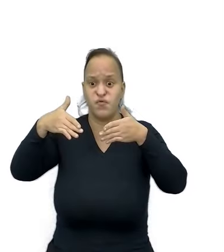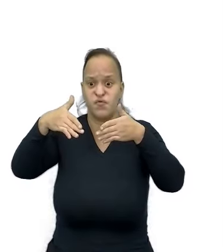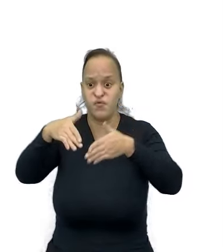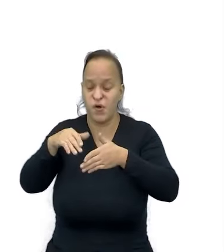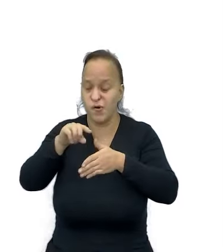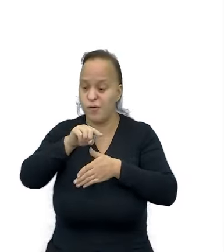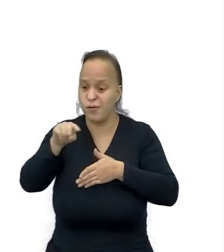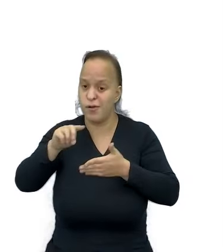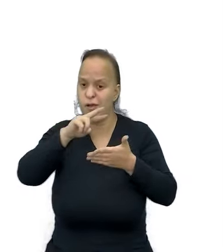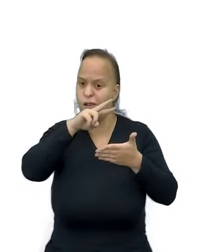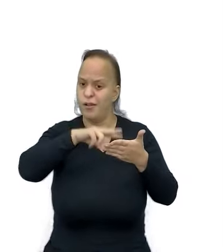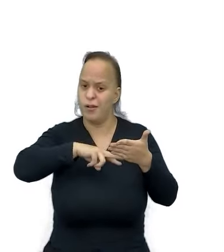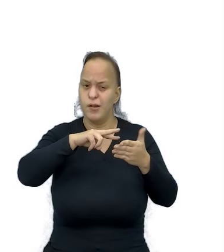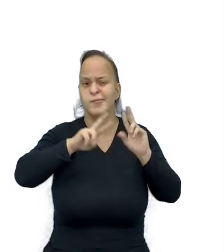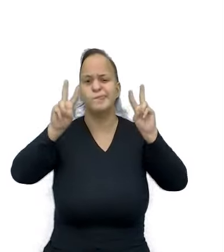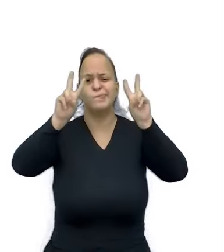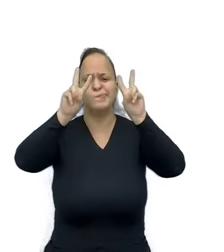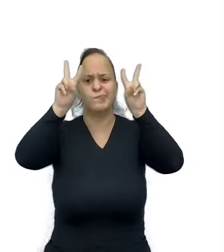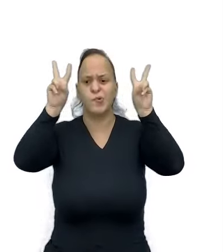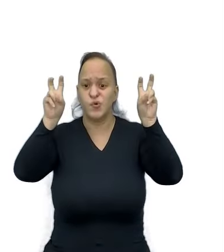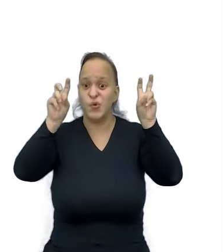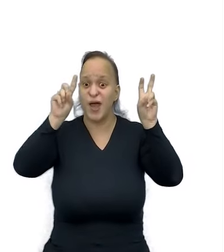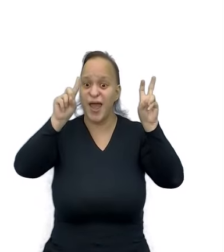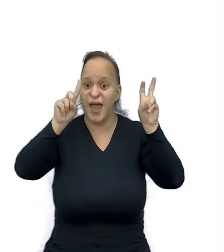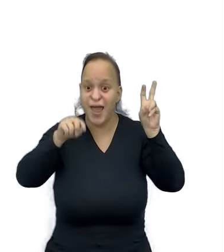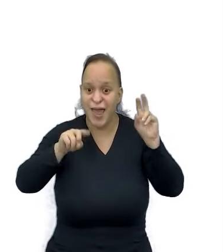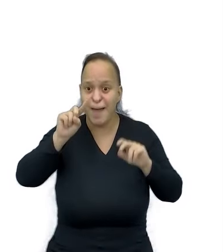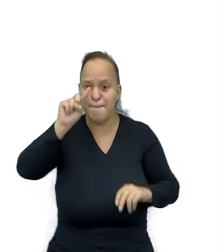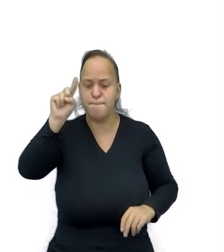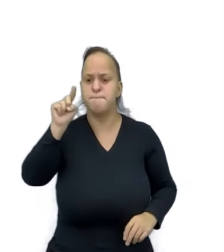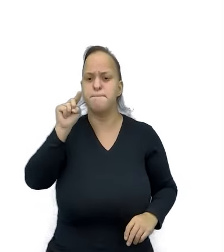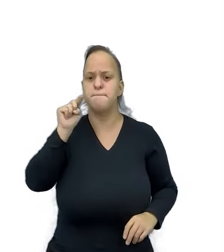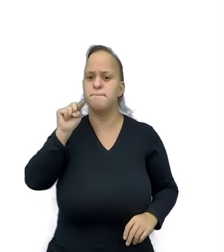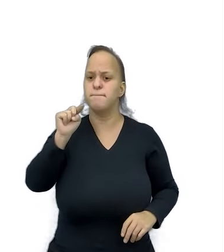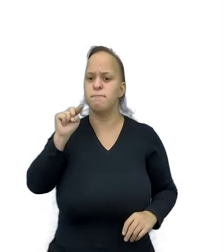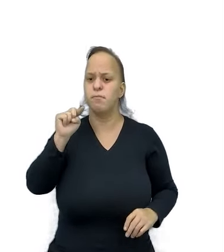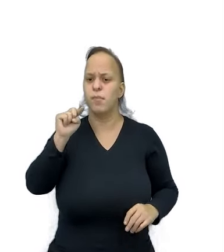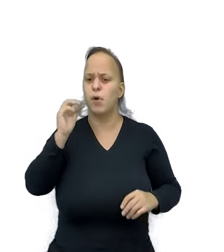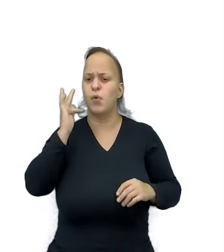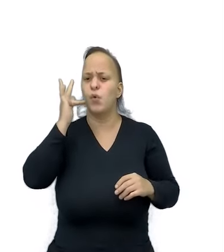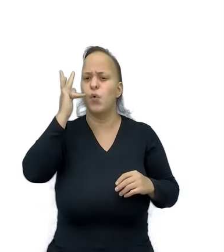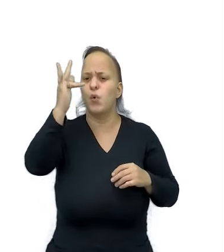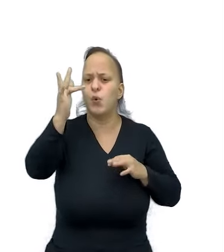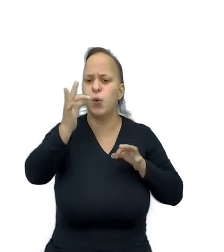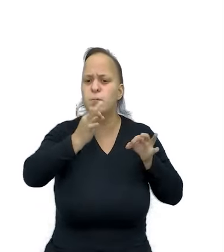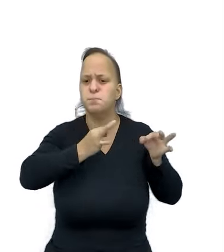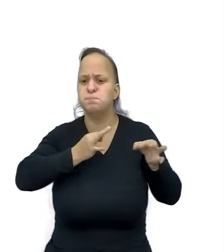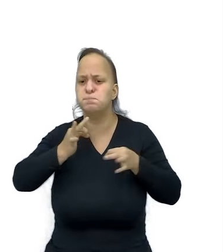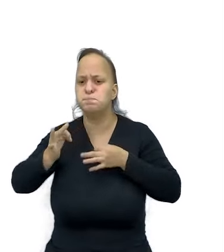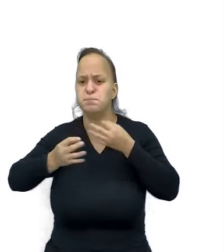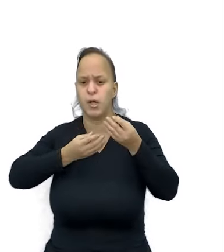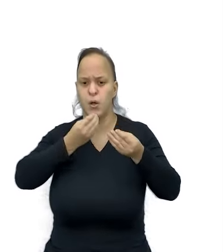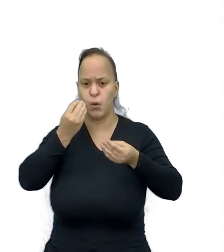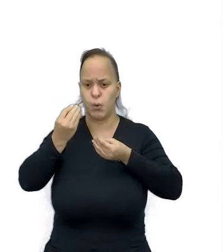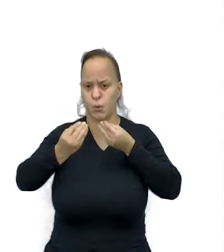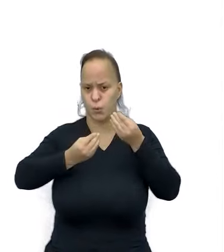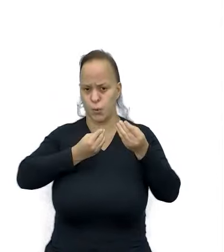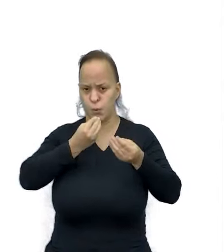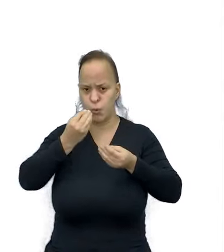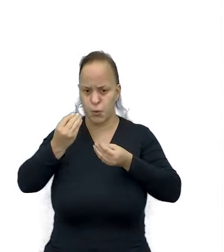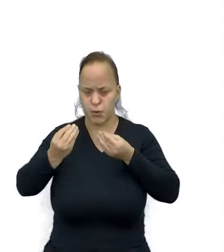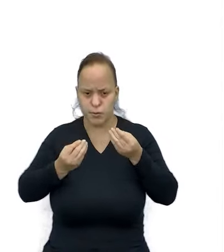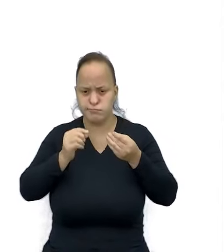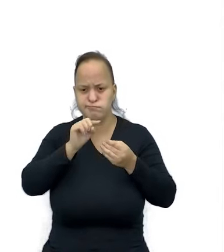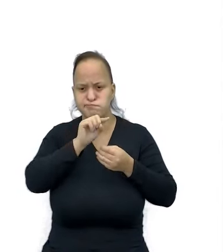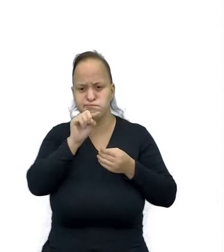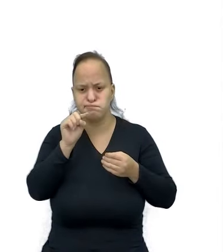observa que já é um questionamento. Como se preparar para o futuro? Né? É bem amplo, faz o estudante refletir, faz ele